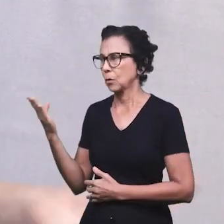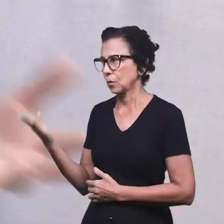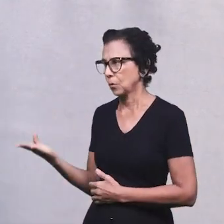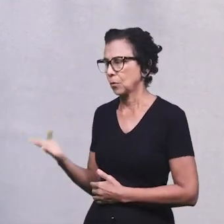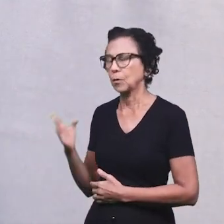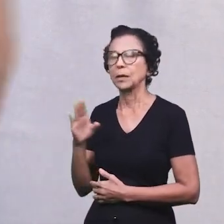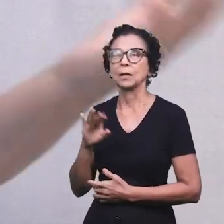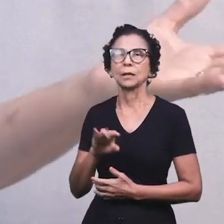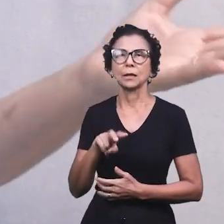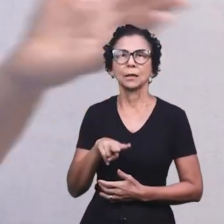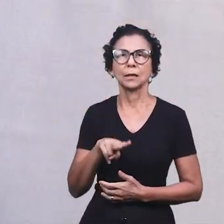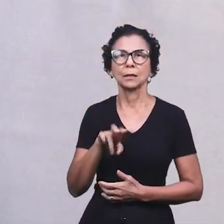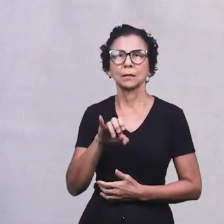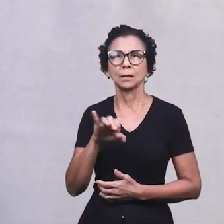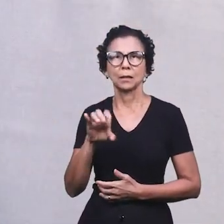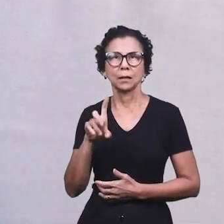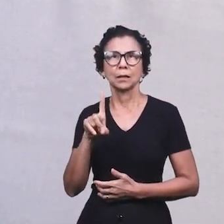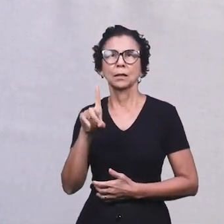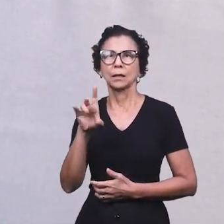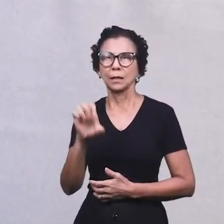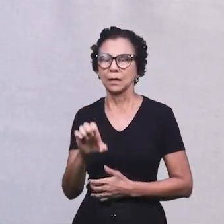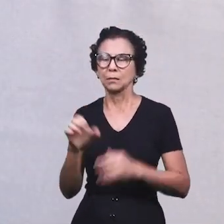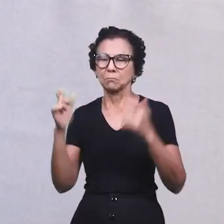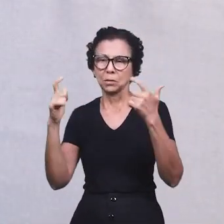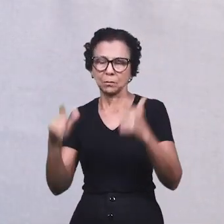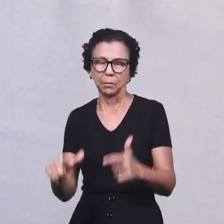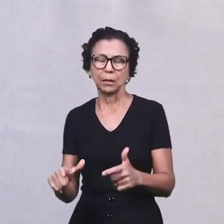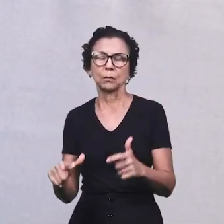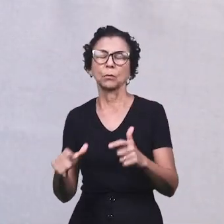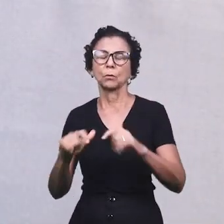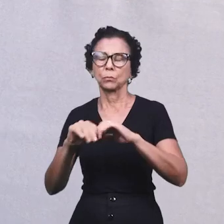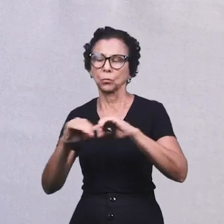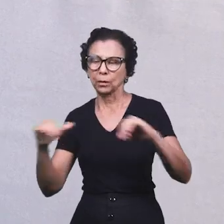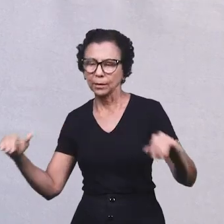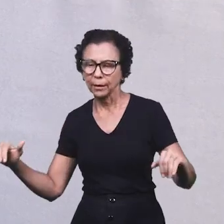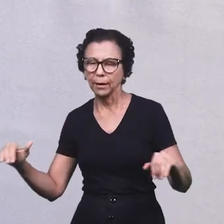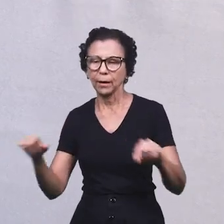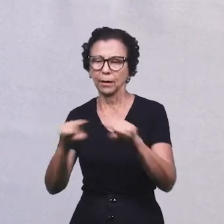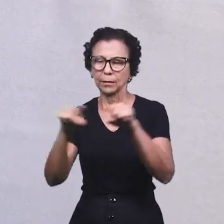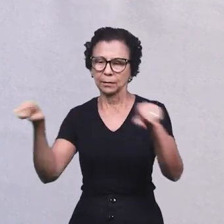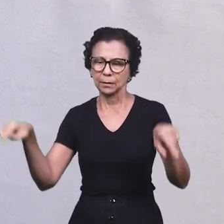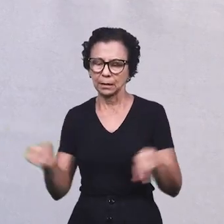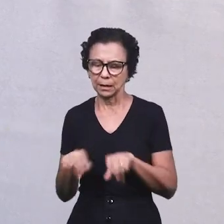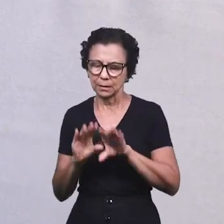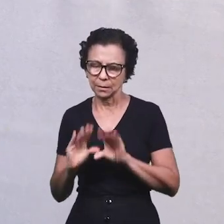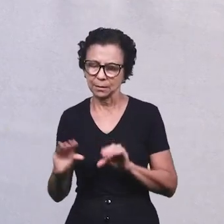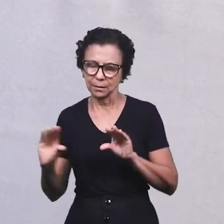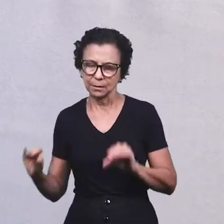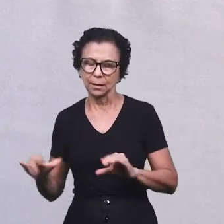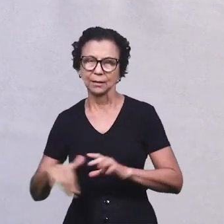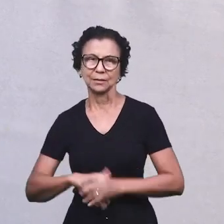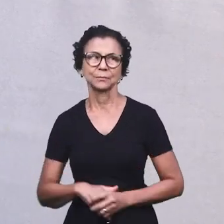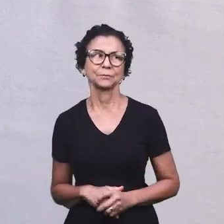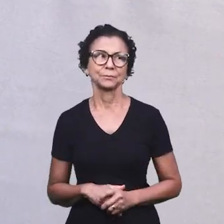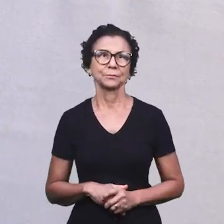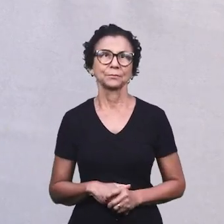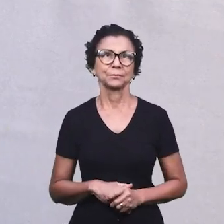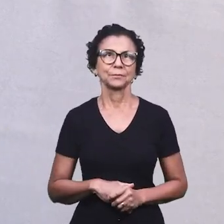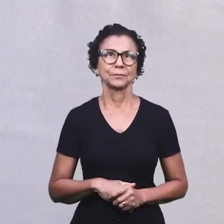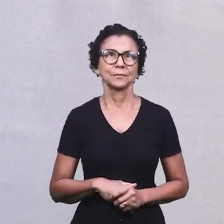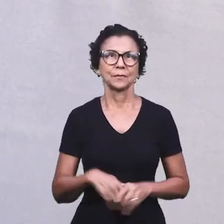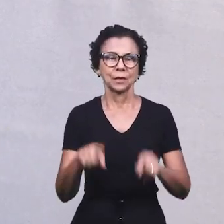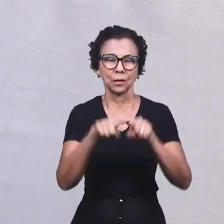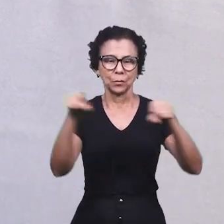vezes a Neide separou um outro lugarzinho ali da sala ou do quarto mesmo. A cozinha é